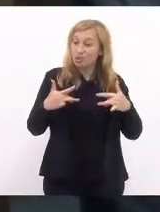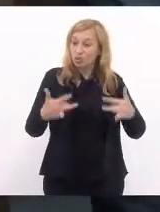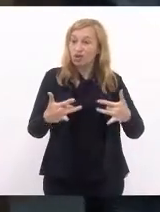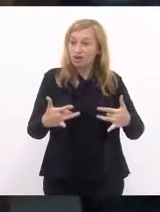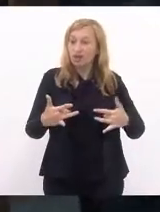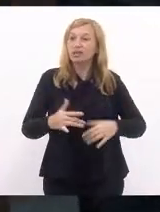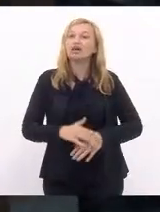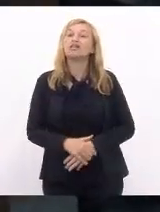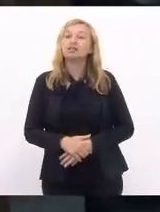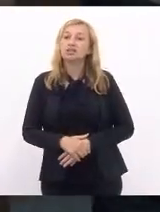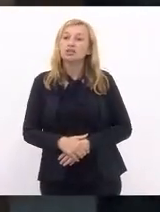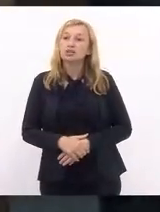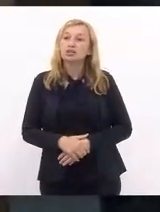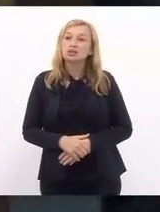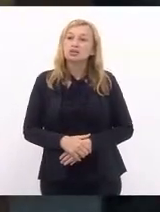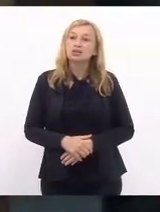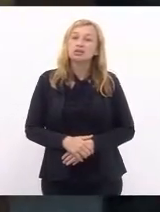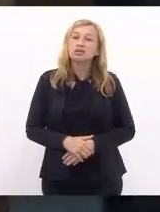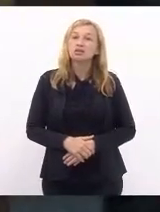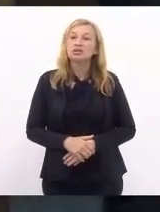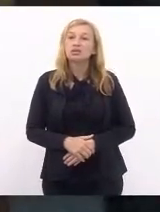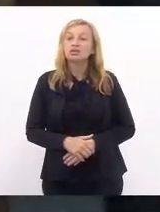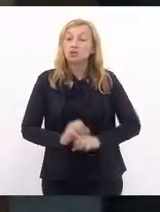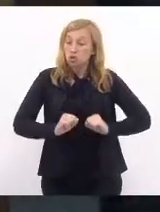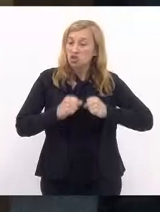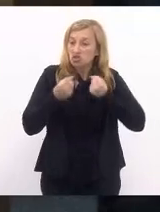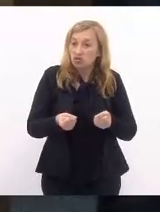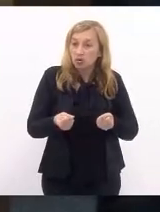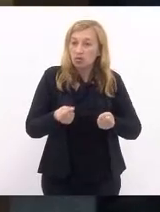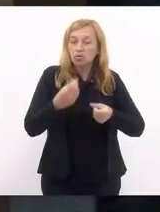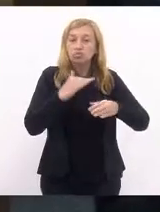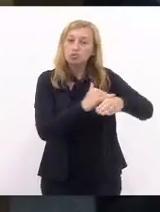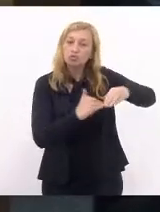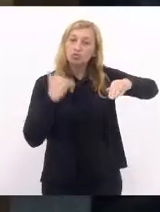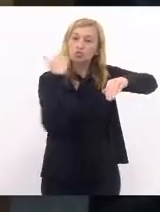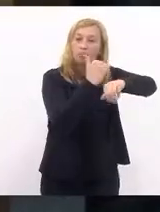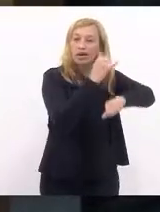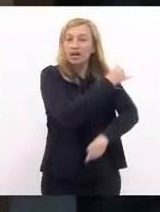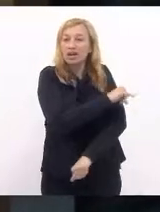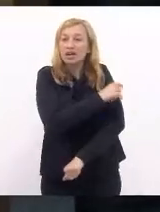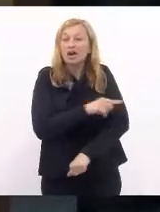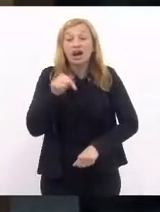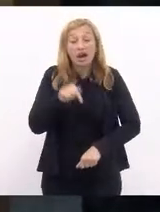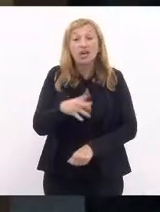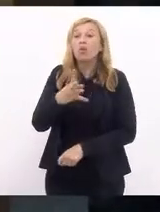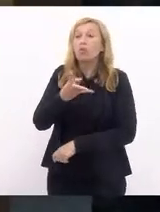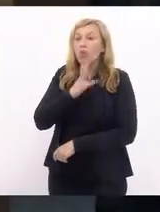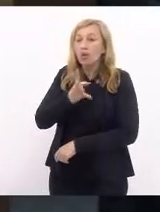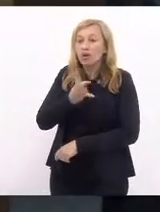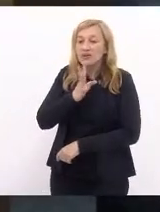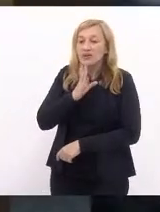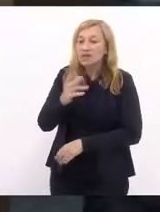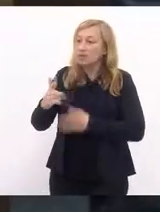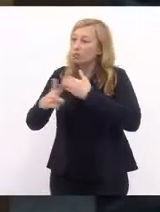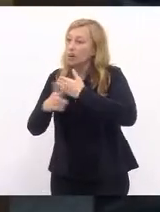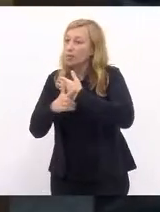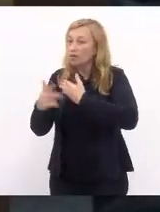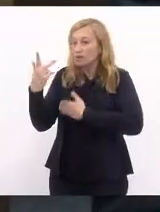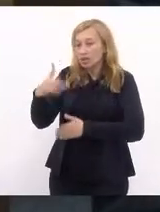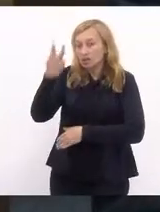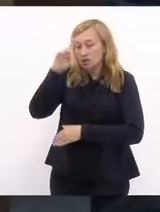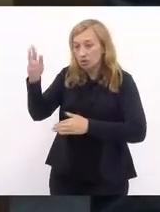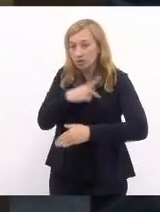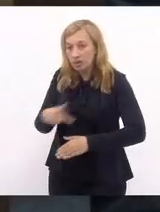solidariedade constando inclusive com esforço do super a Rio então há que reconhecer o papel de vossa